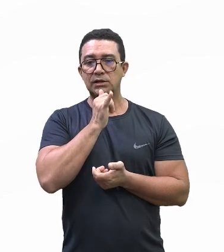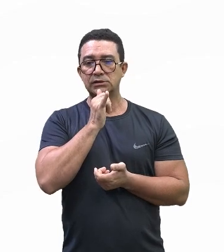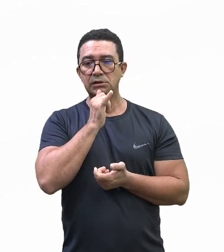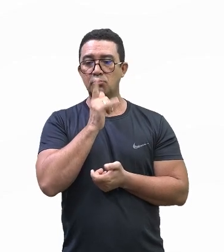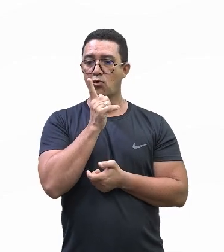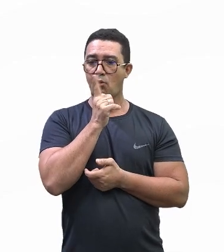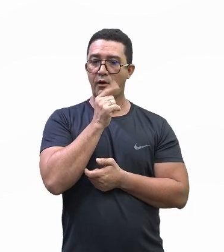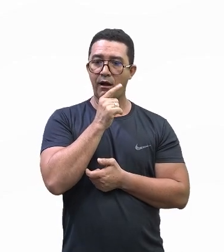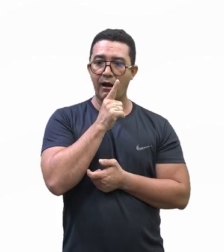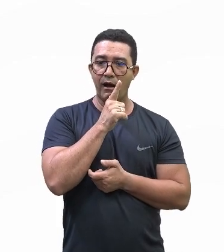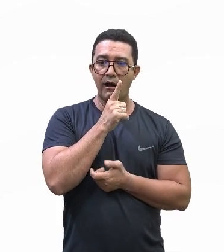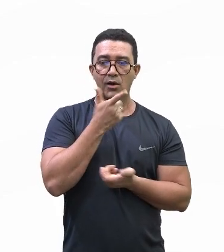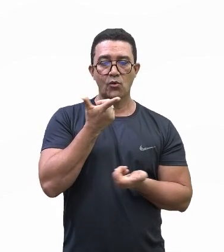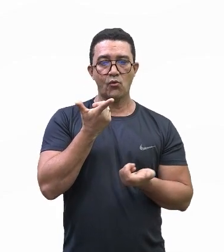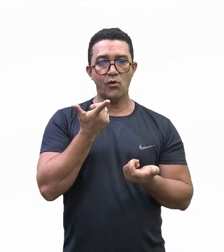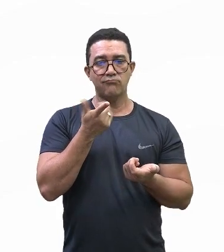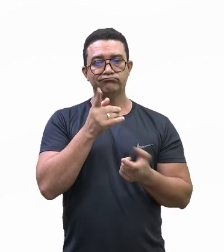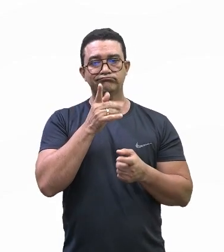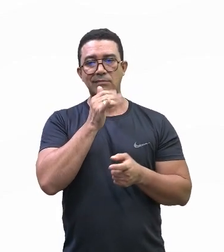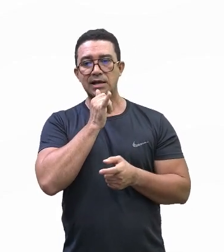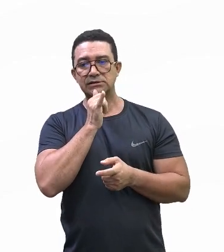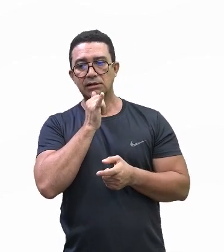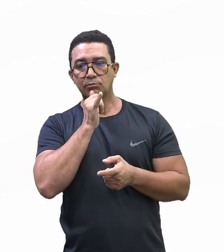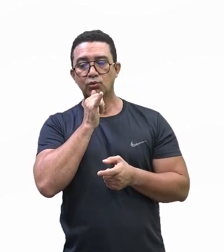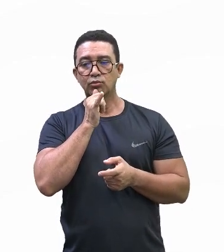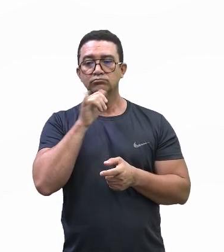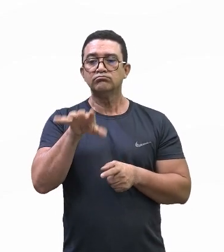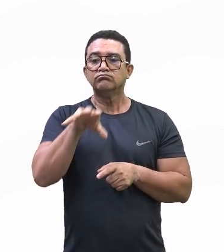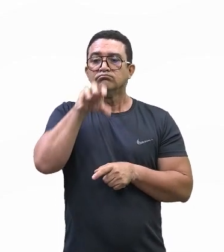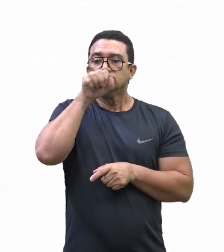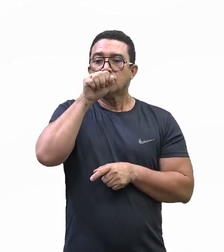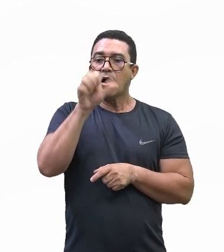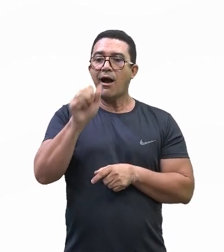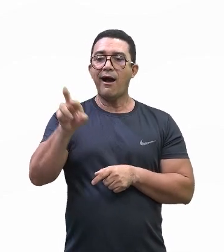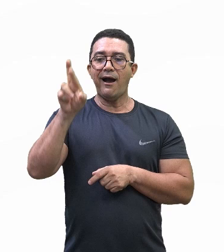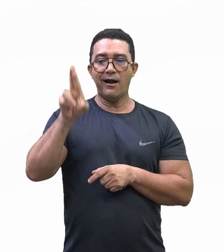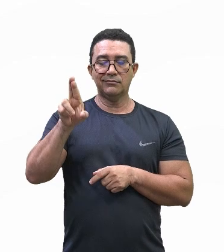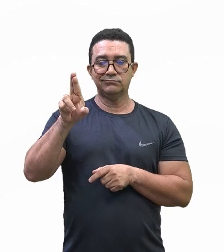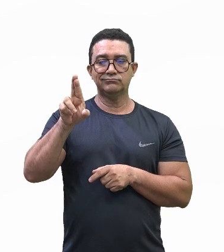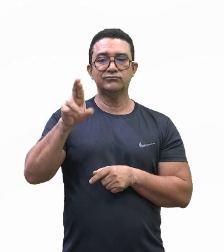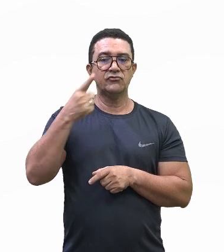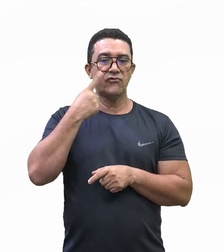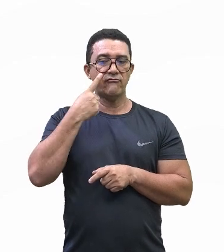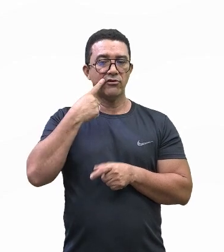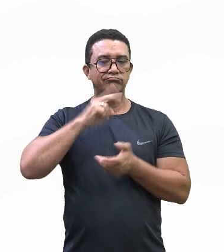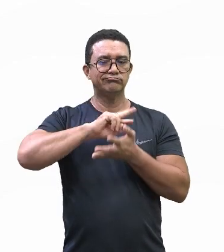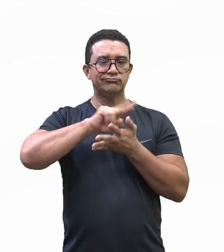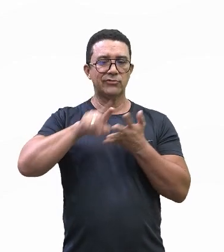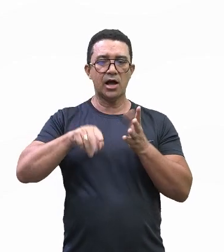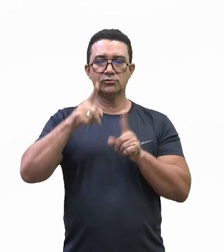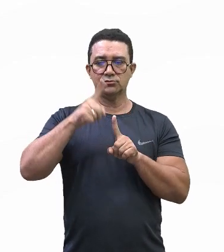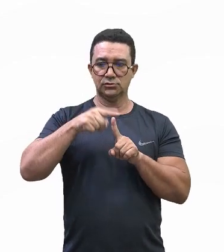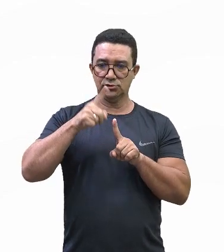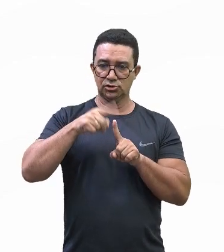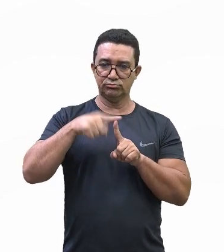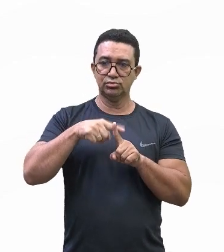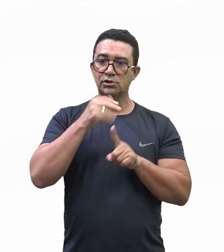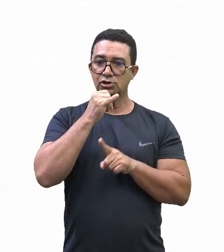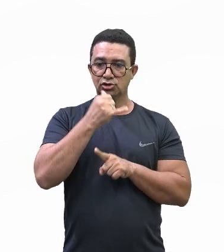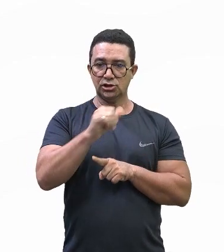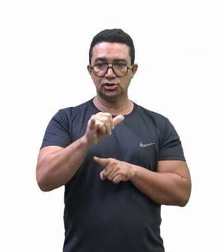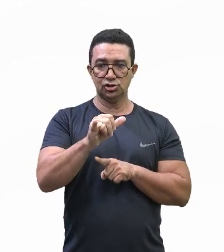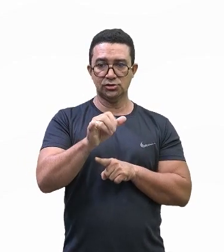da água, como é o caso do ar, tá? Então, a gente vai ver vários tipos aí de formas de